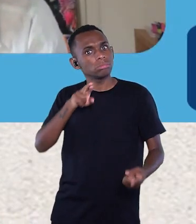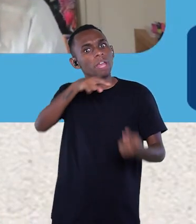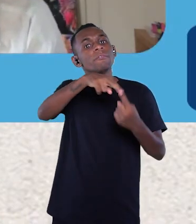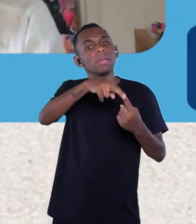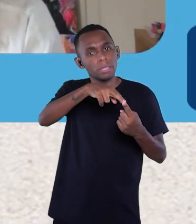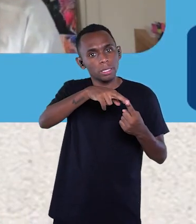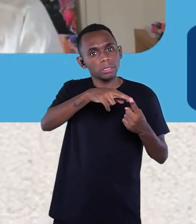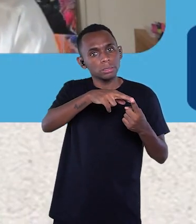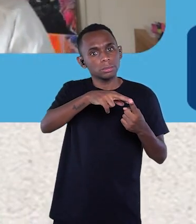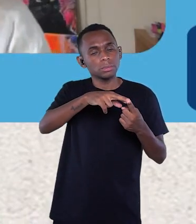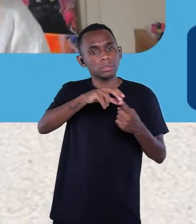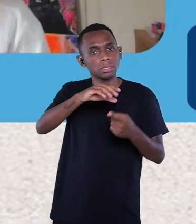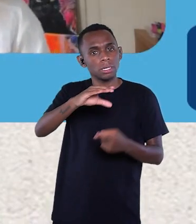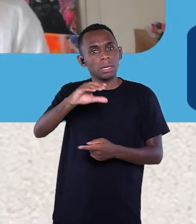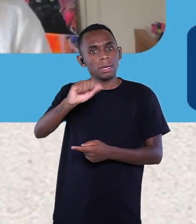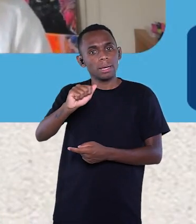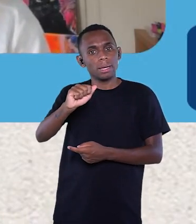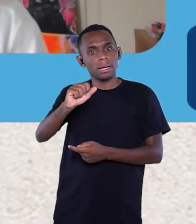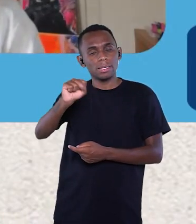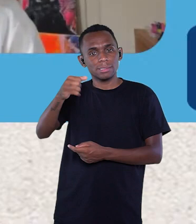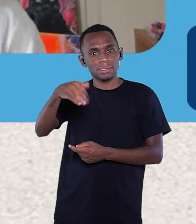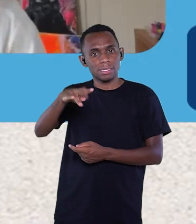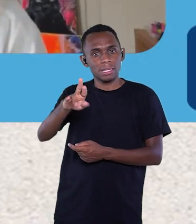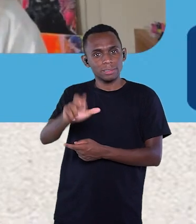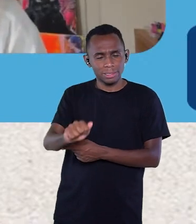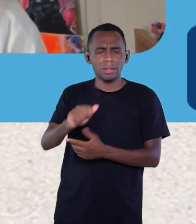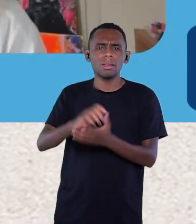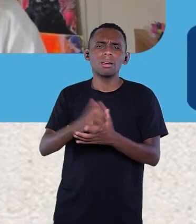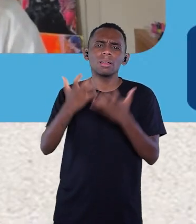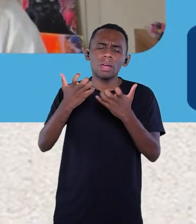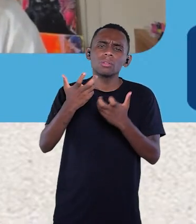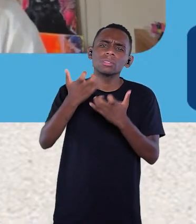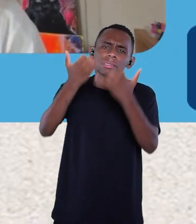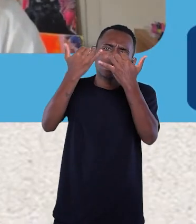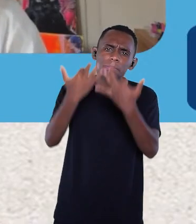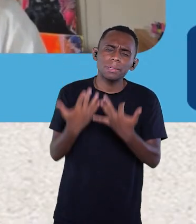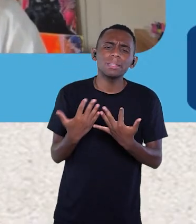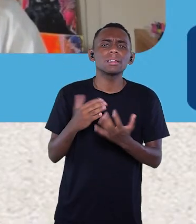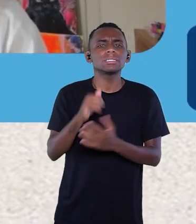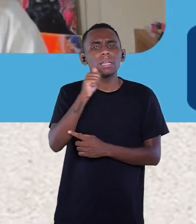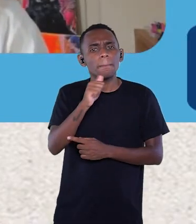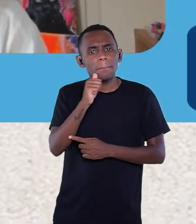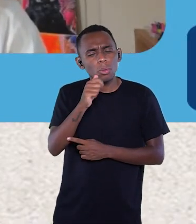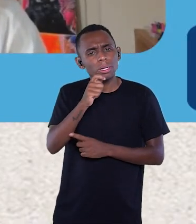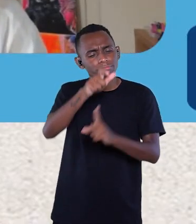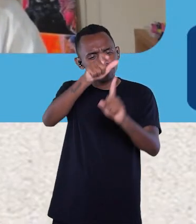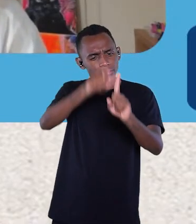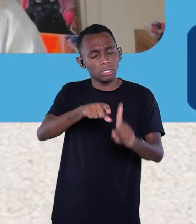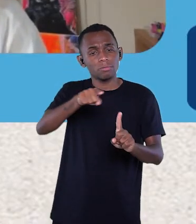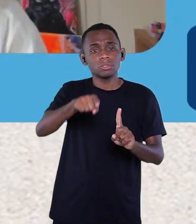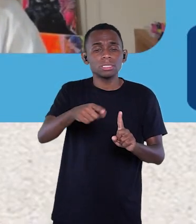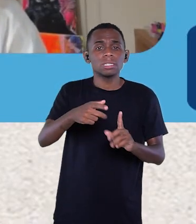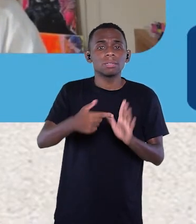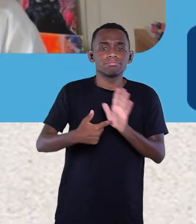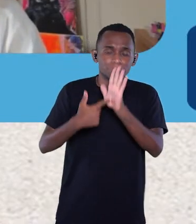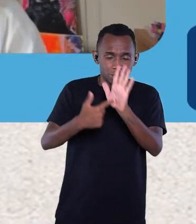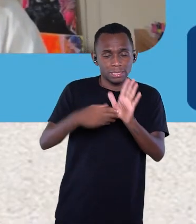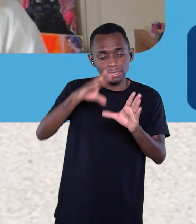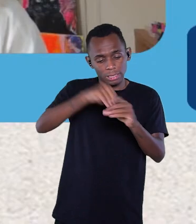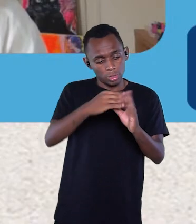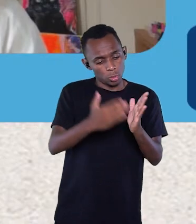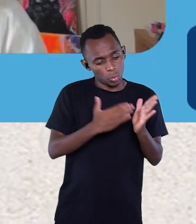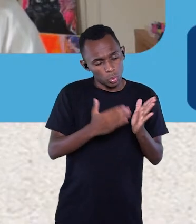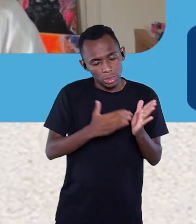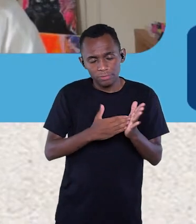apresenta no livro, que é a Cassandra Rios, né? Eu quero te pedir para falar um pouco dessa personagem que você traz no